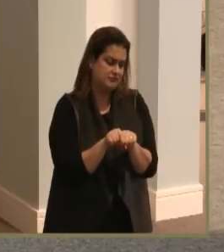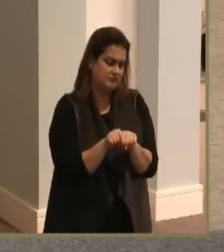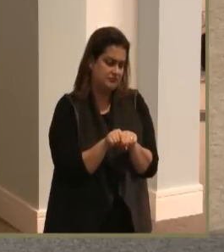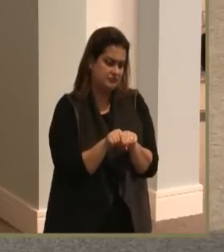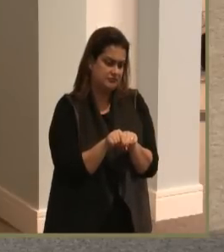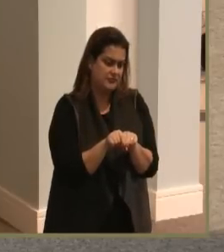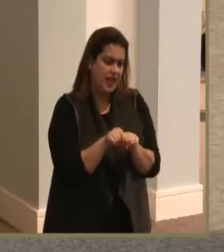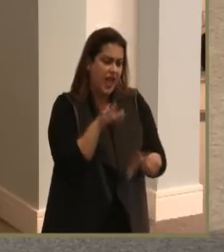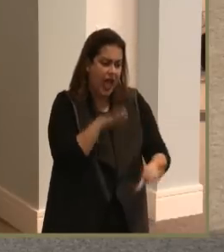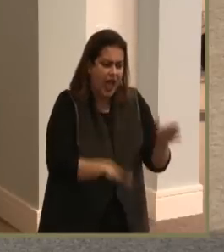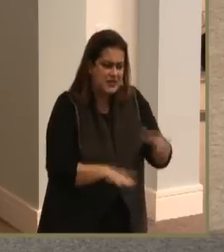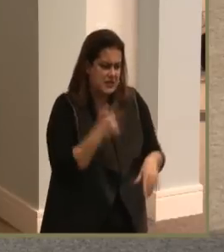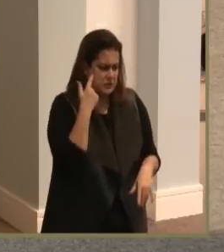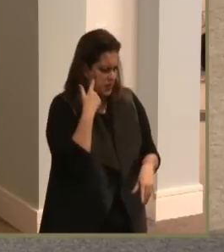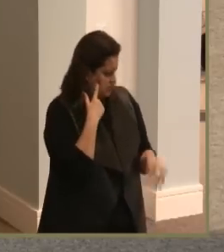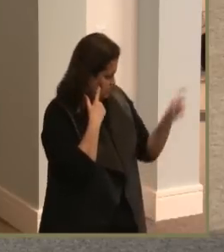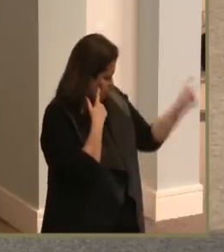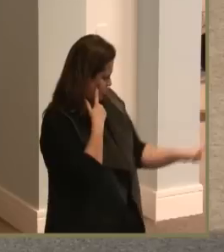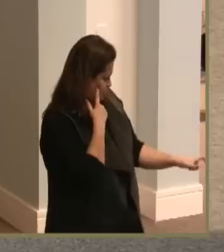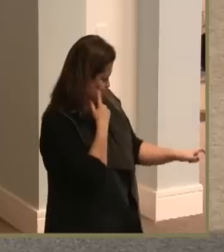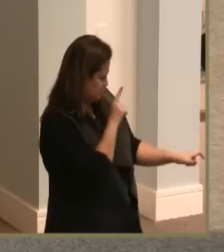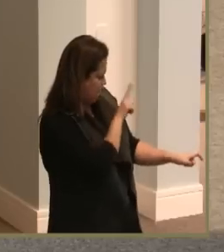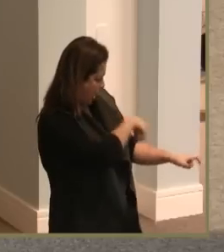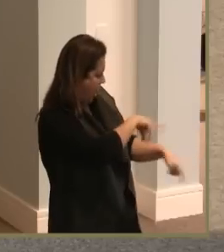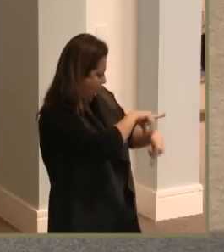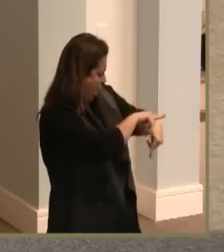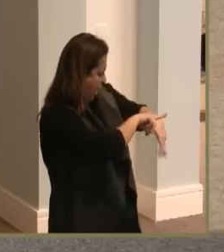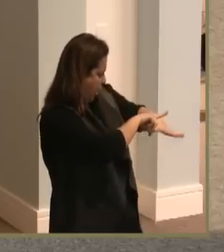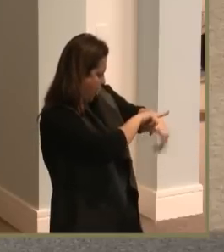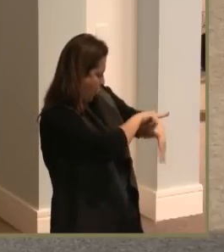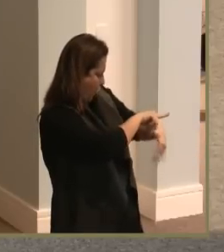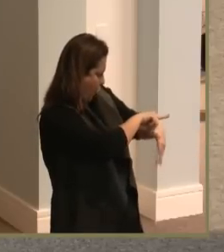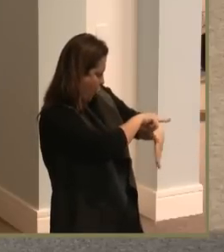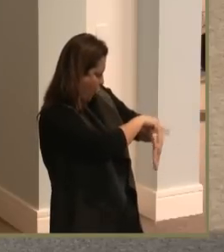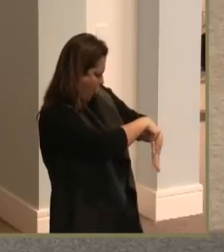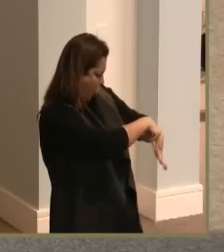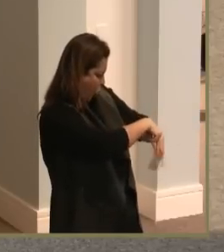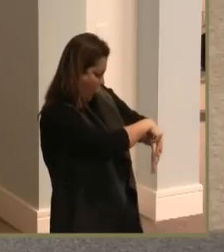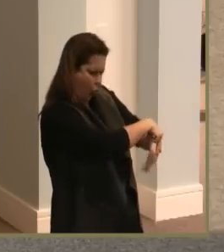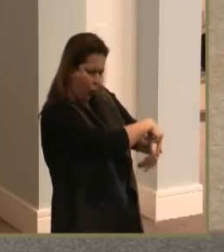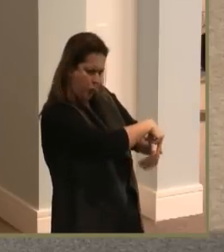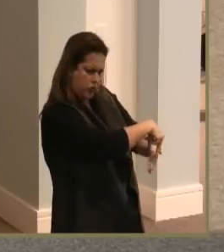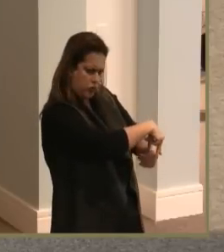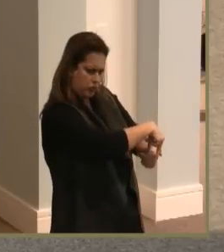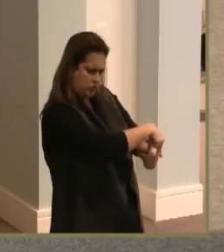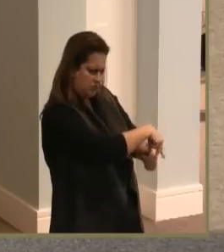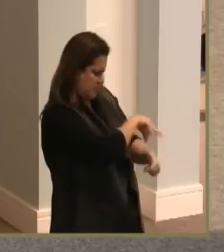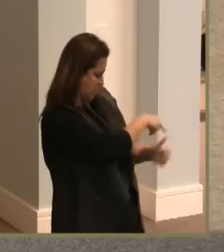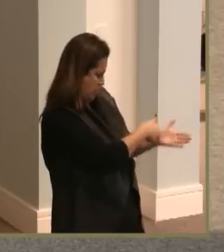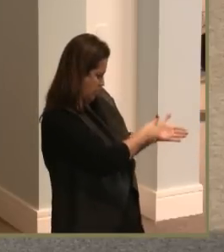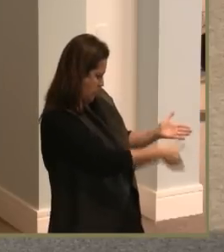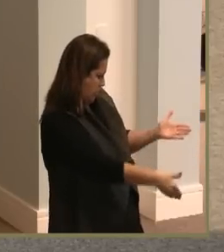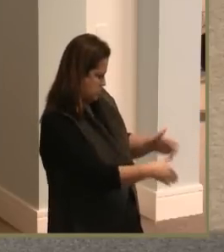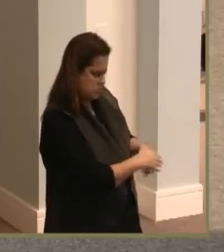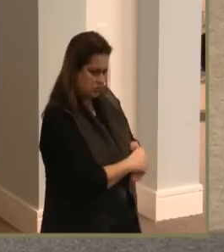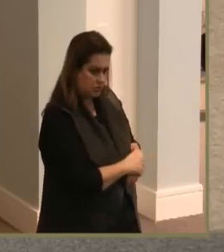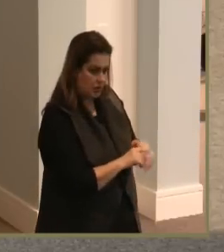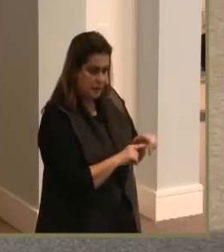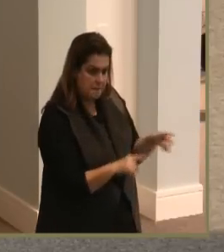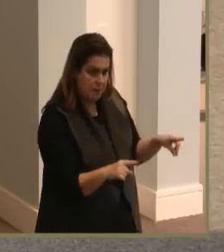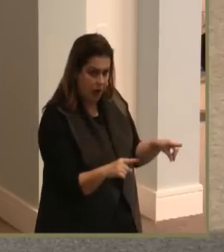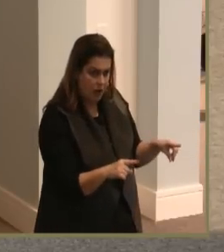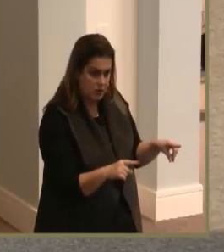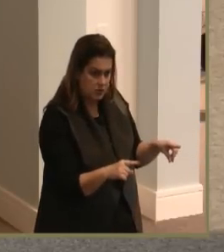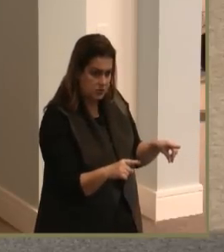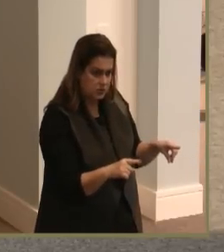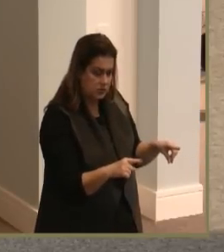e já logo identificamos, é corrupto. Esta pessoa está perdida, mas nós, muitas vezes, não atentamos com esse